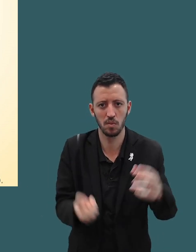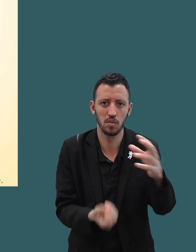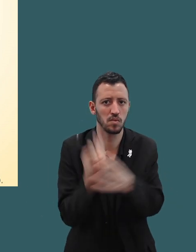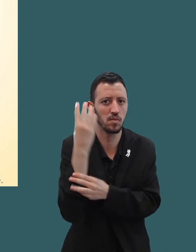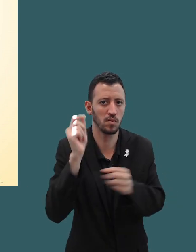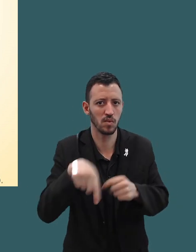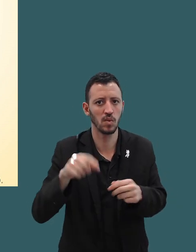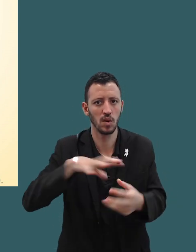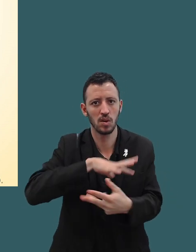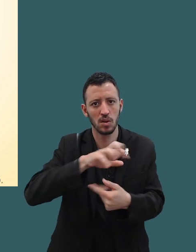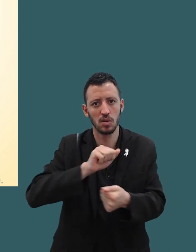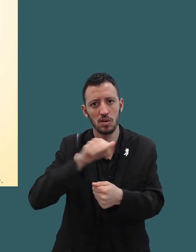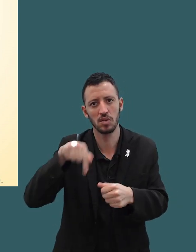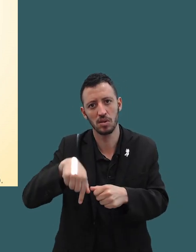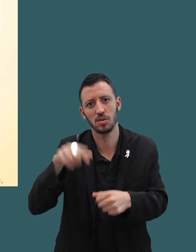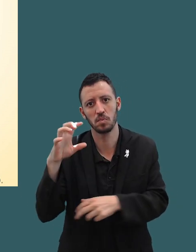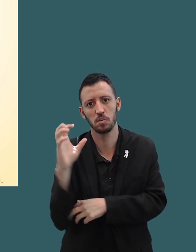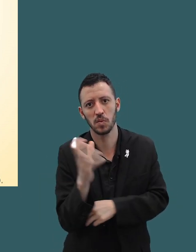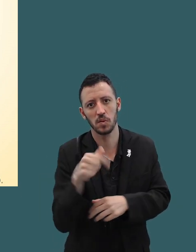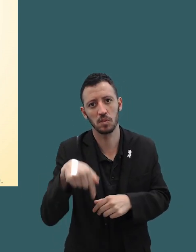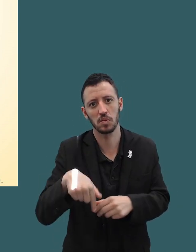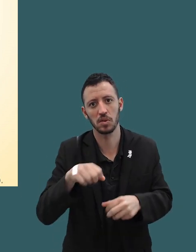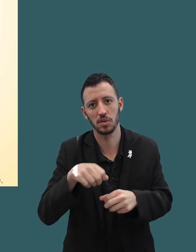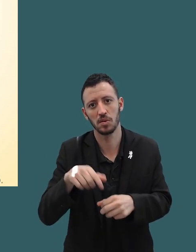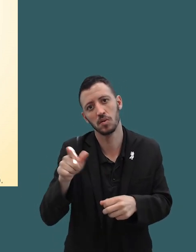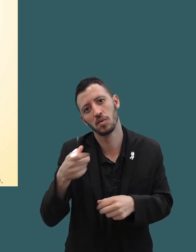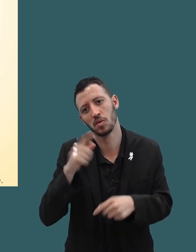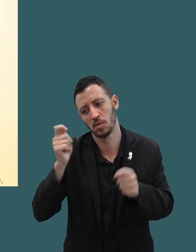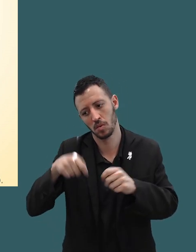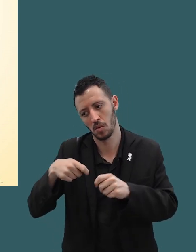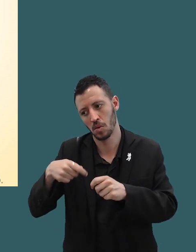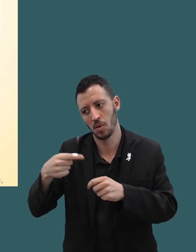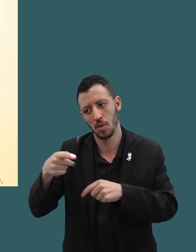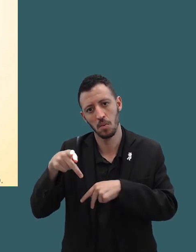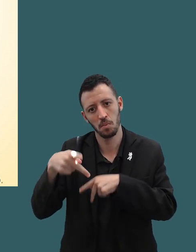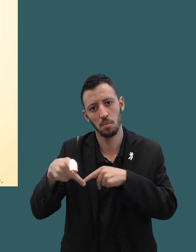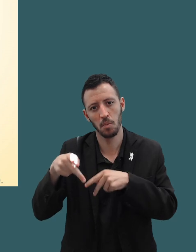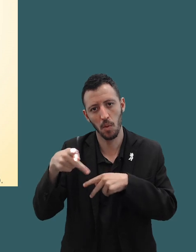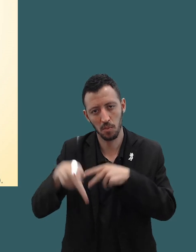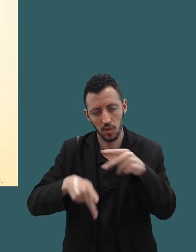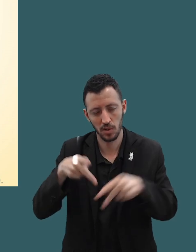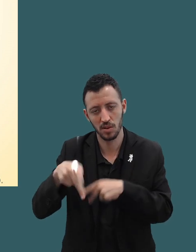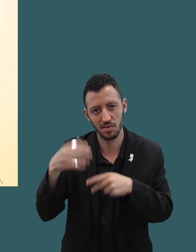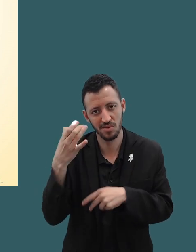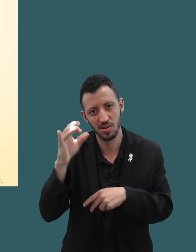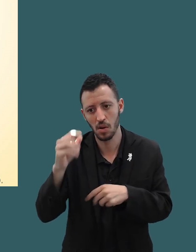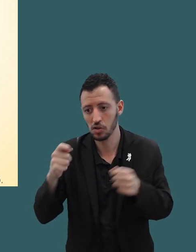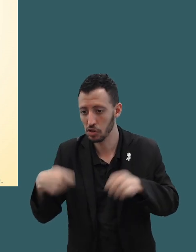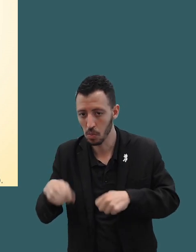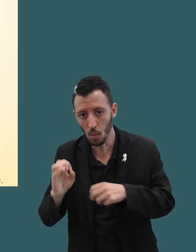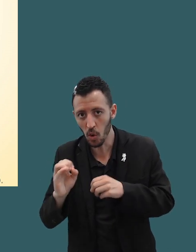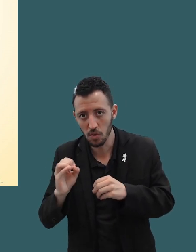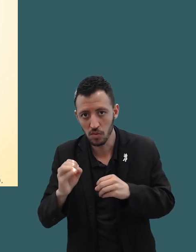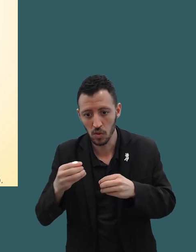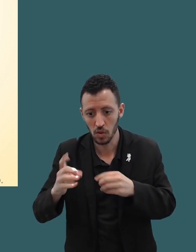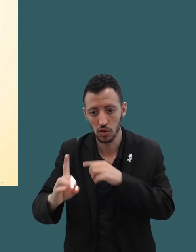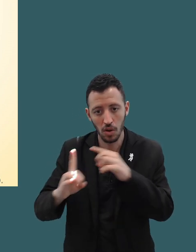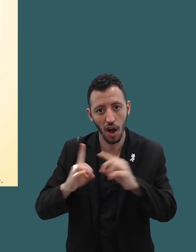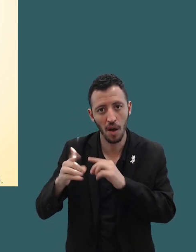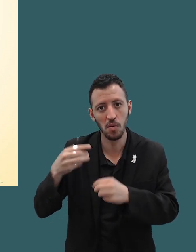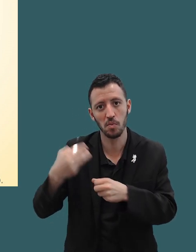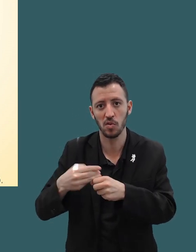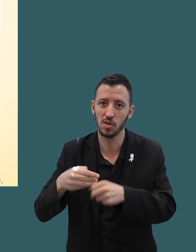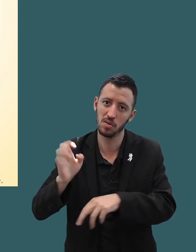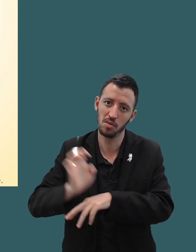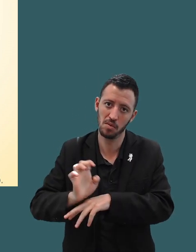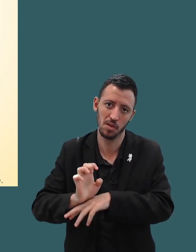esse ecossistema de popularização da ciência, sem dialogar com municípios e estados. Porque, senão, eu estou fazendo